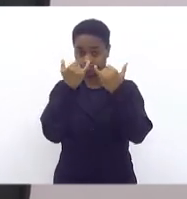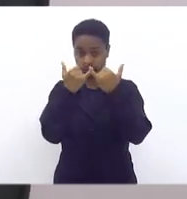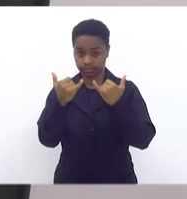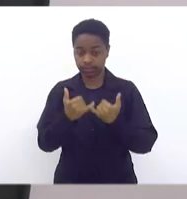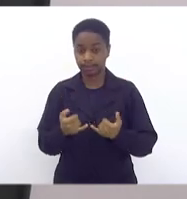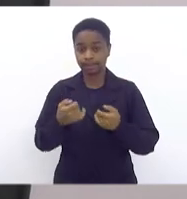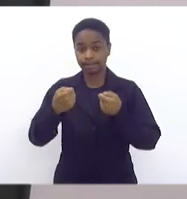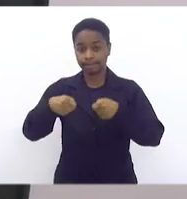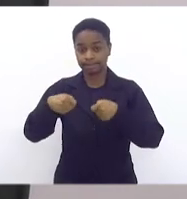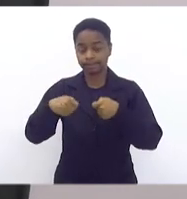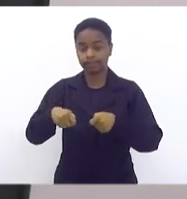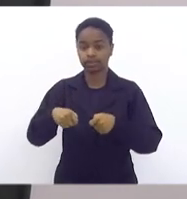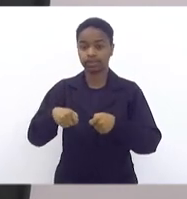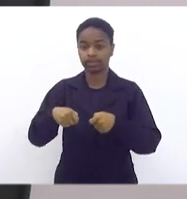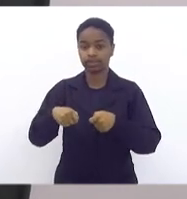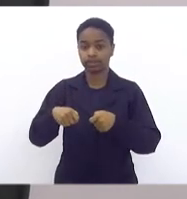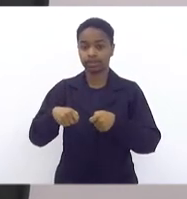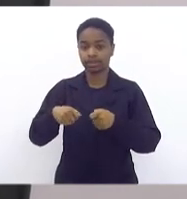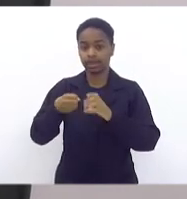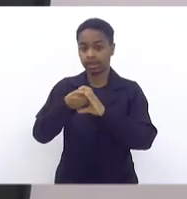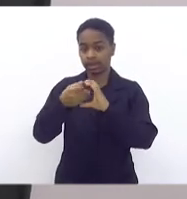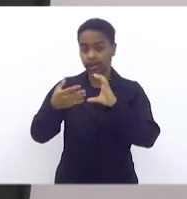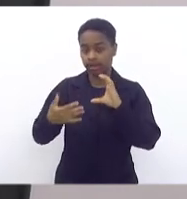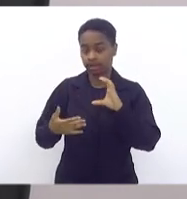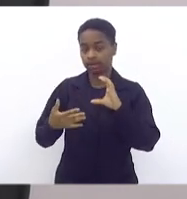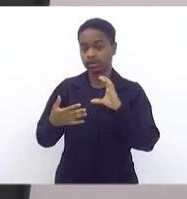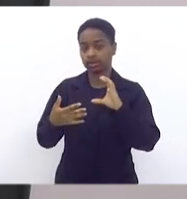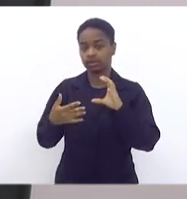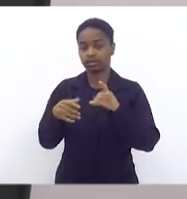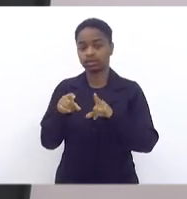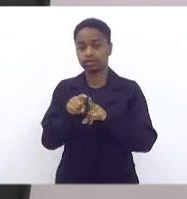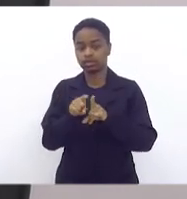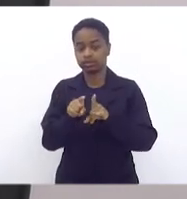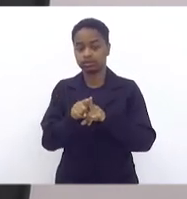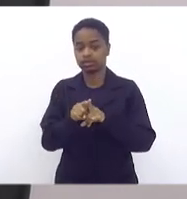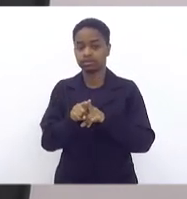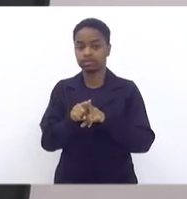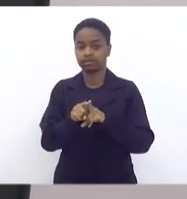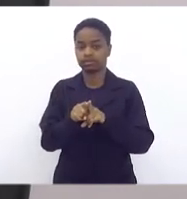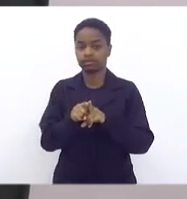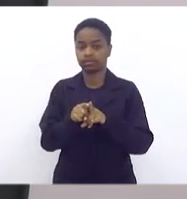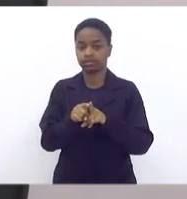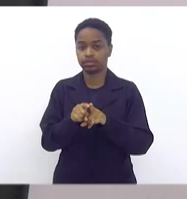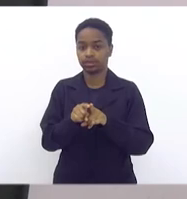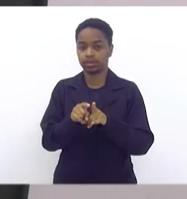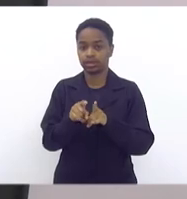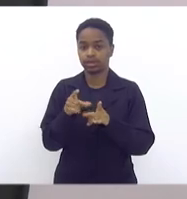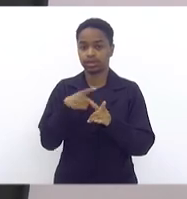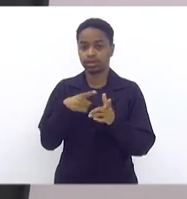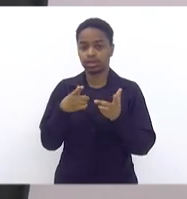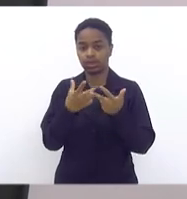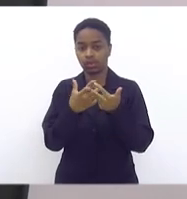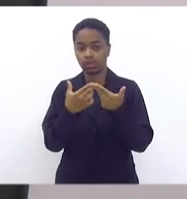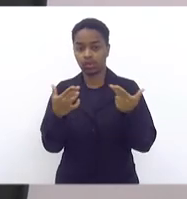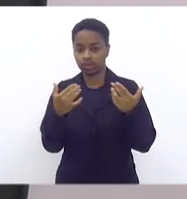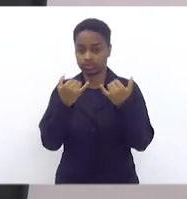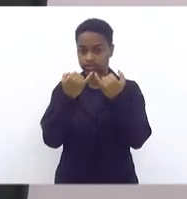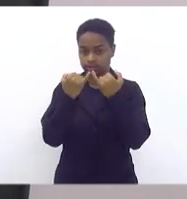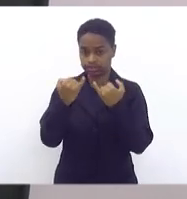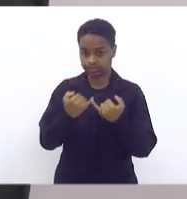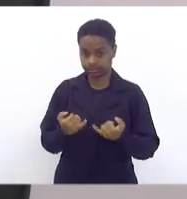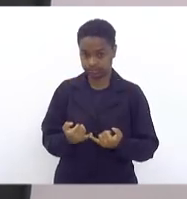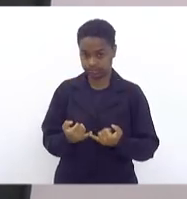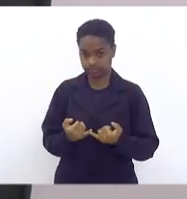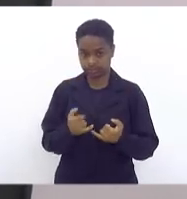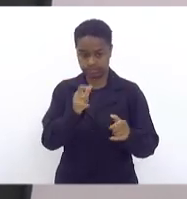que sejam que tenham traços né E que tenham alguma coisa e semelhante entre